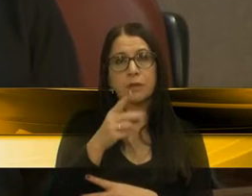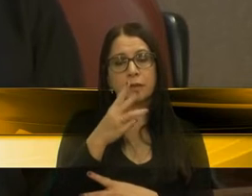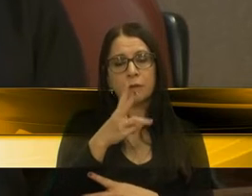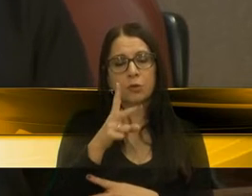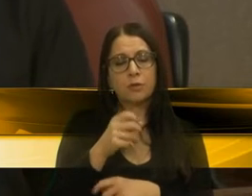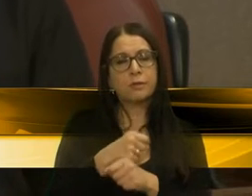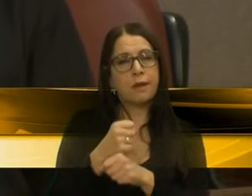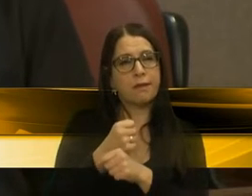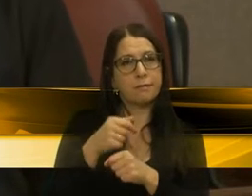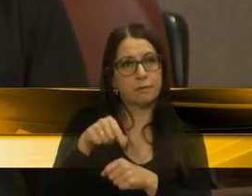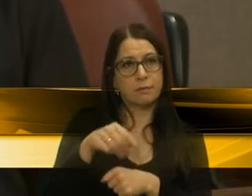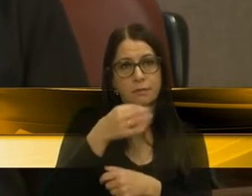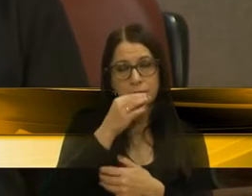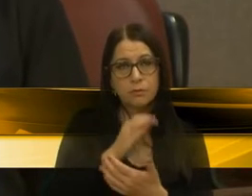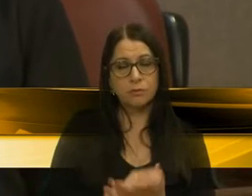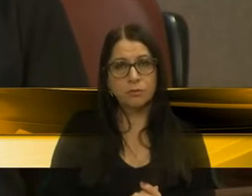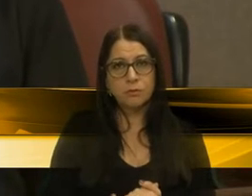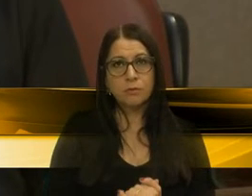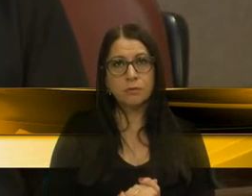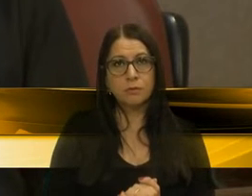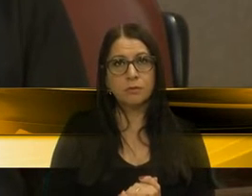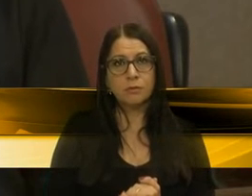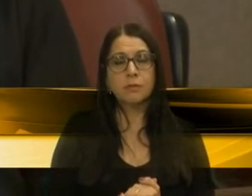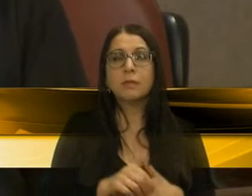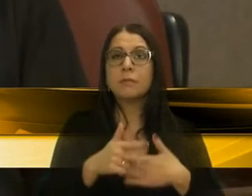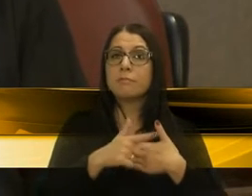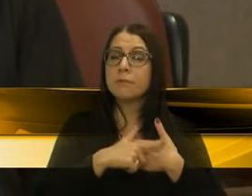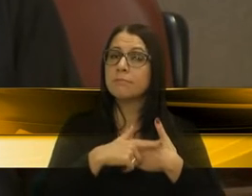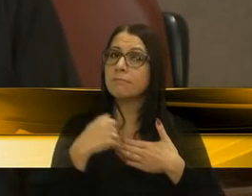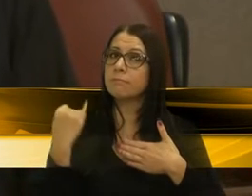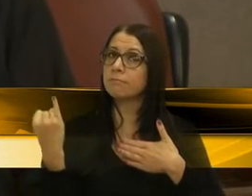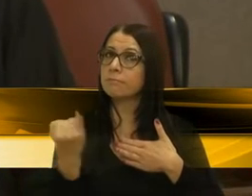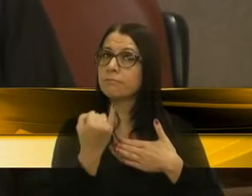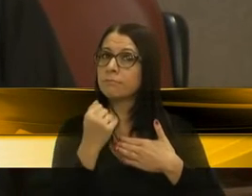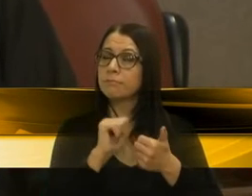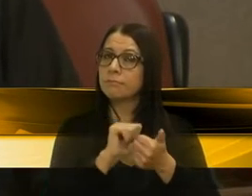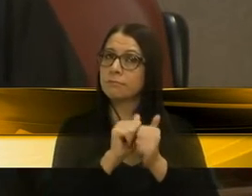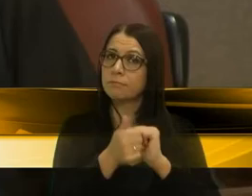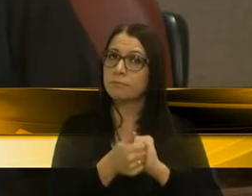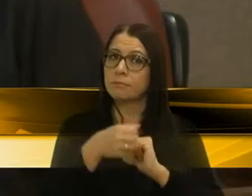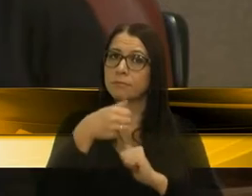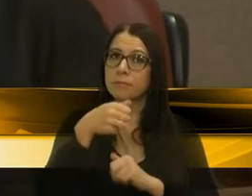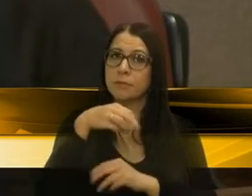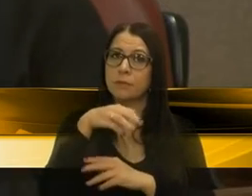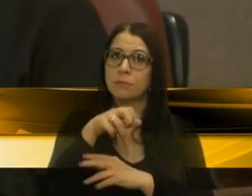32 anos, que cumpre um papel importantíssimo no esporte amador da nossa